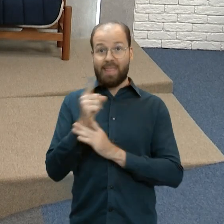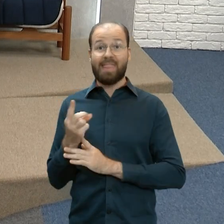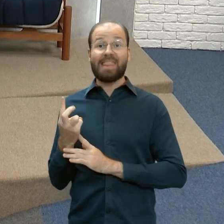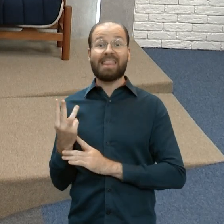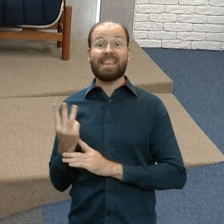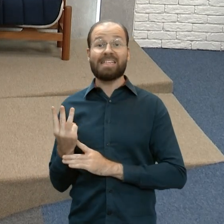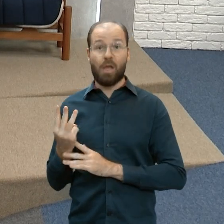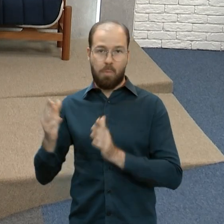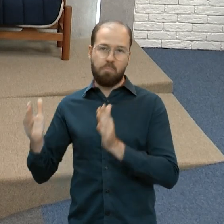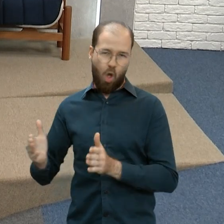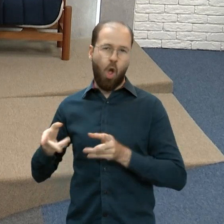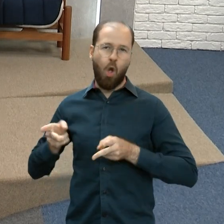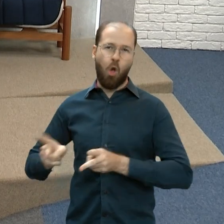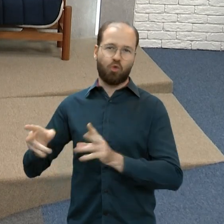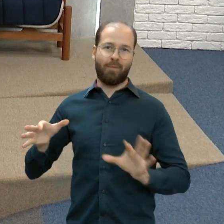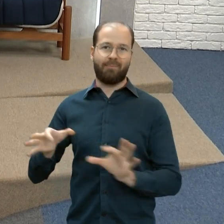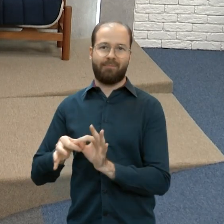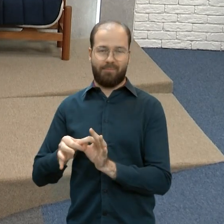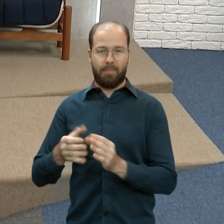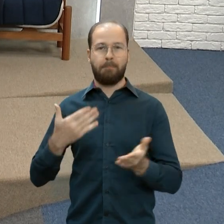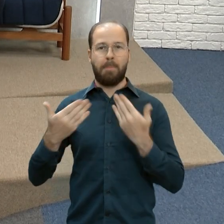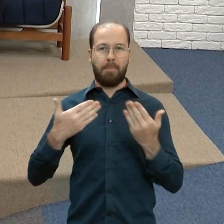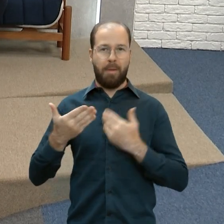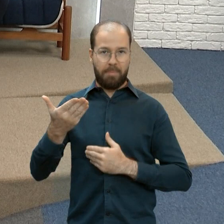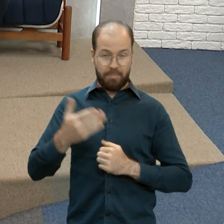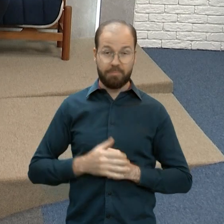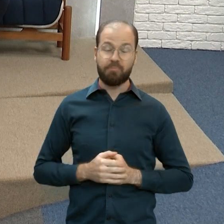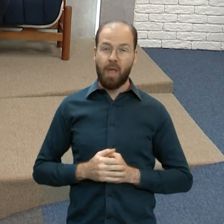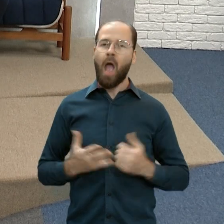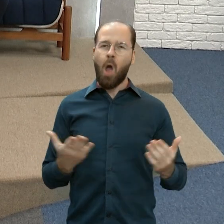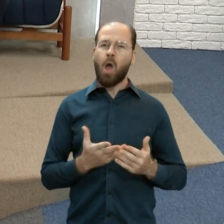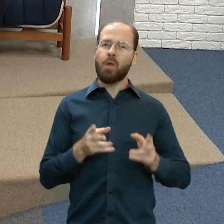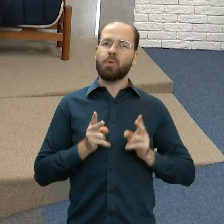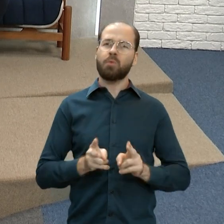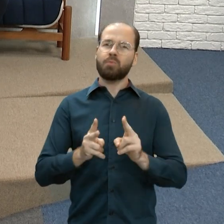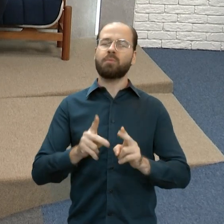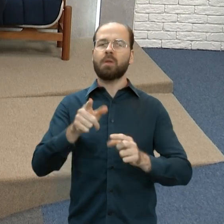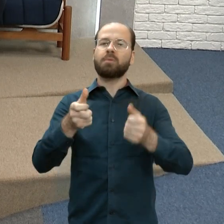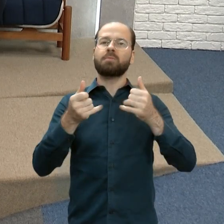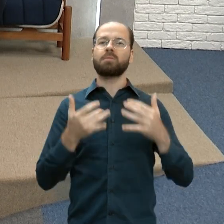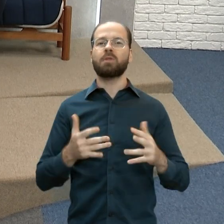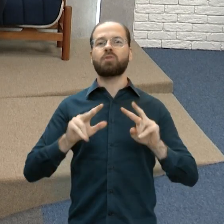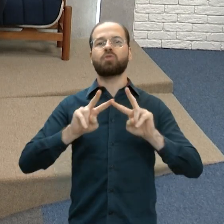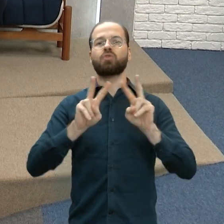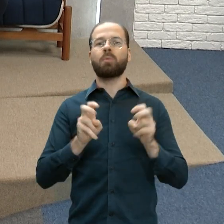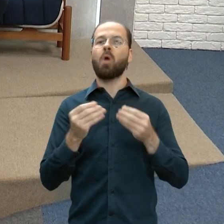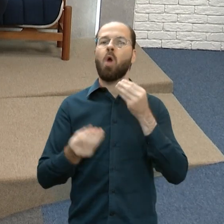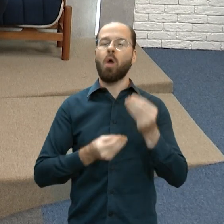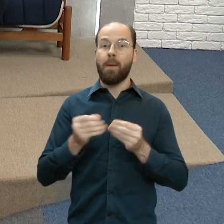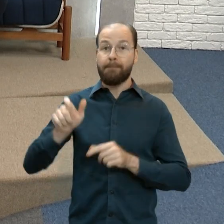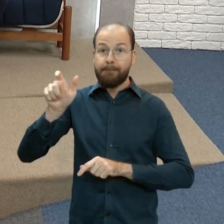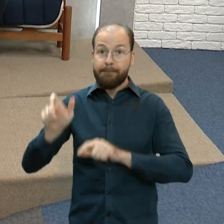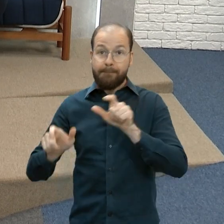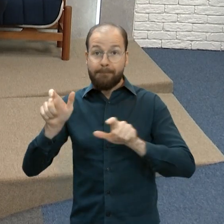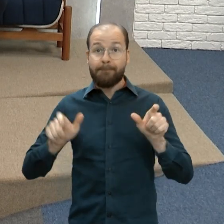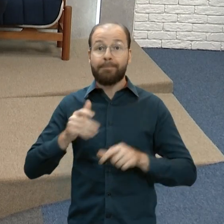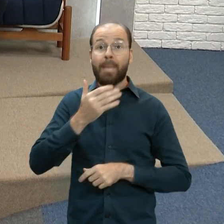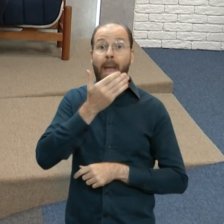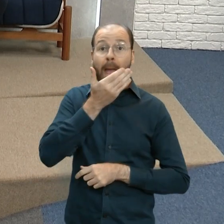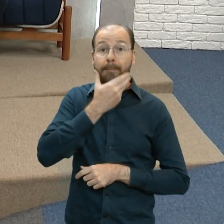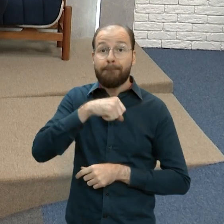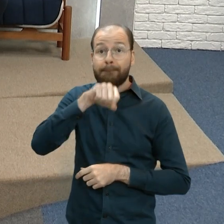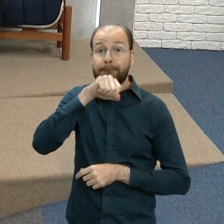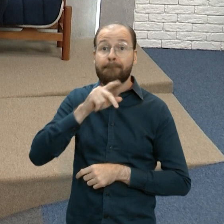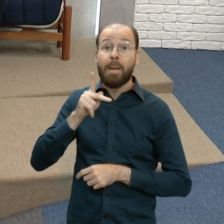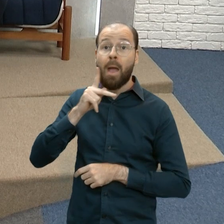bem, retomando, professora, a gente falava sobre essa questão, né, da participação dos pais de forma